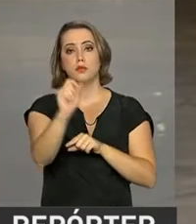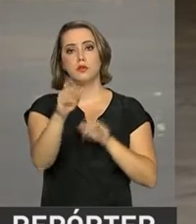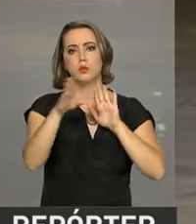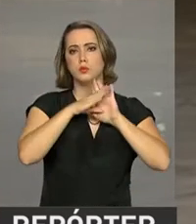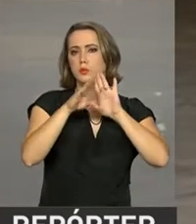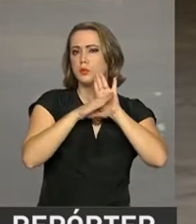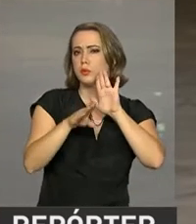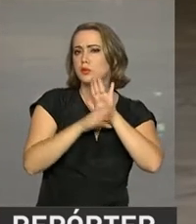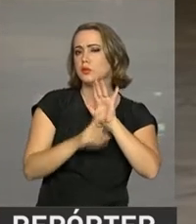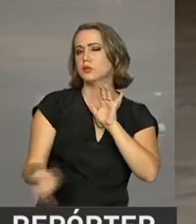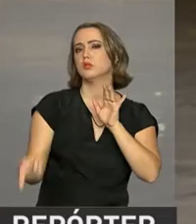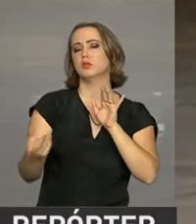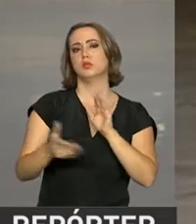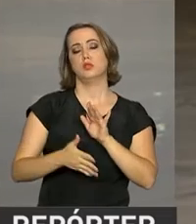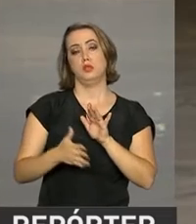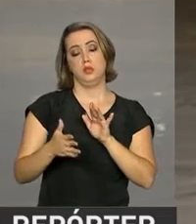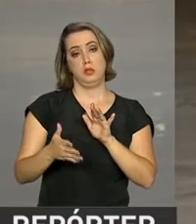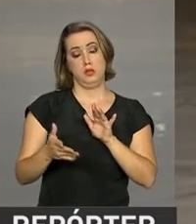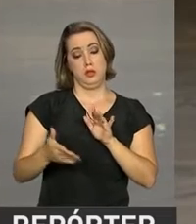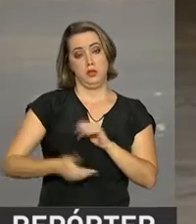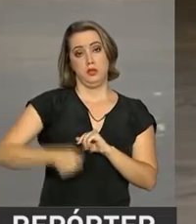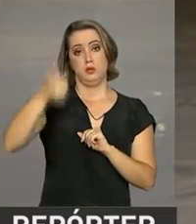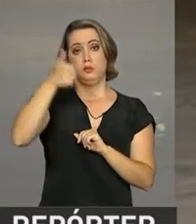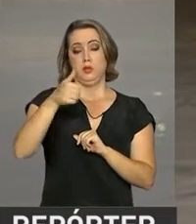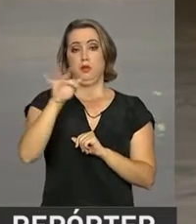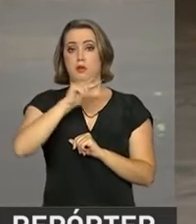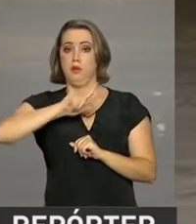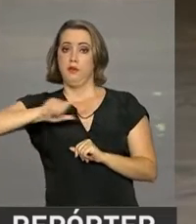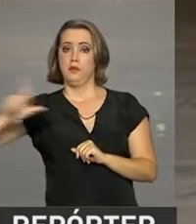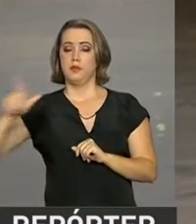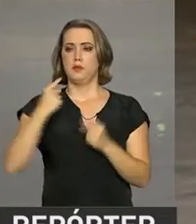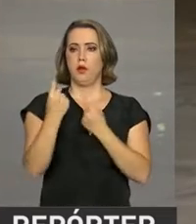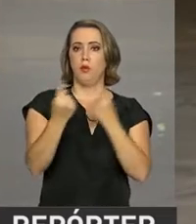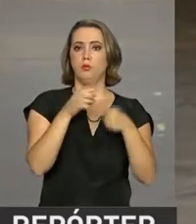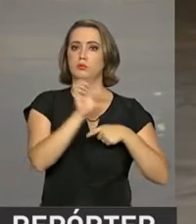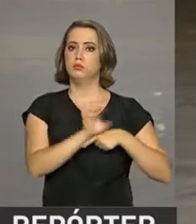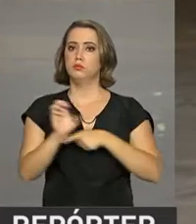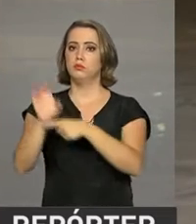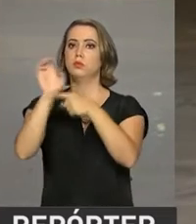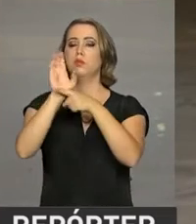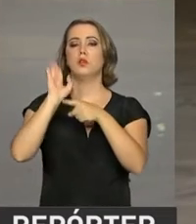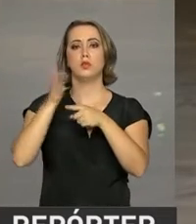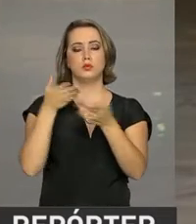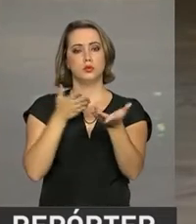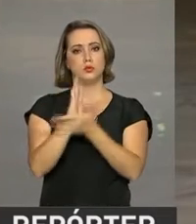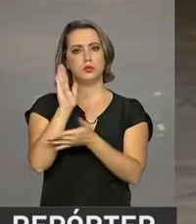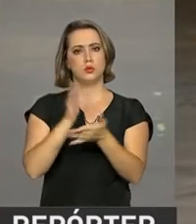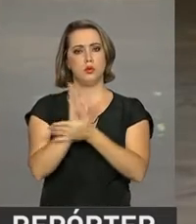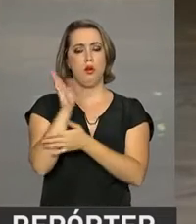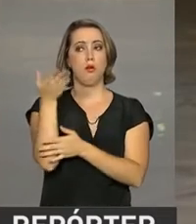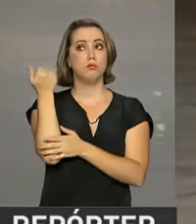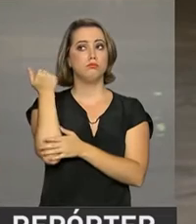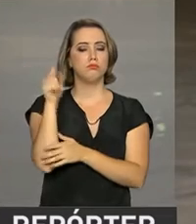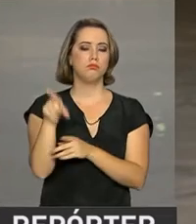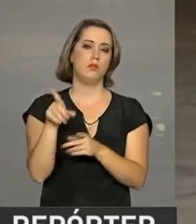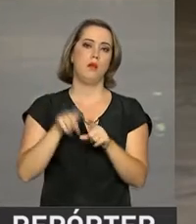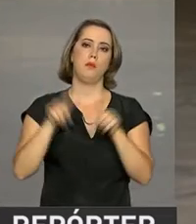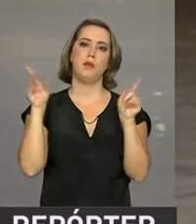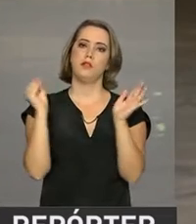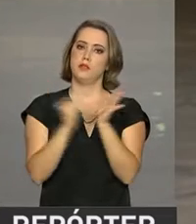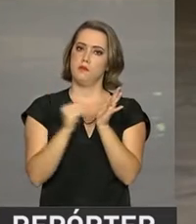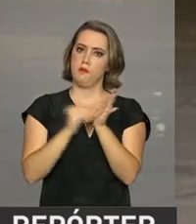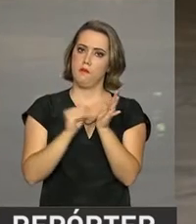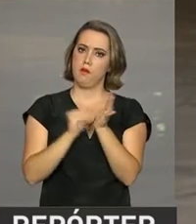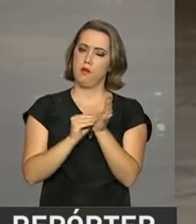de lei de recuperação fiscal dos estados a versão anterior foi aprovada na câmara no fim do ano passado mas sem as contrapartidas